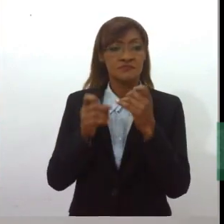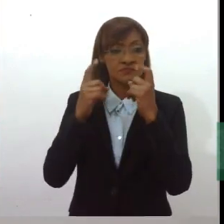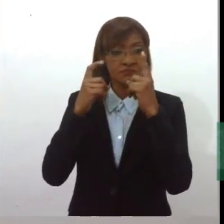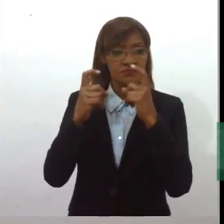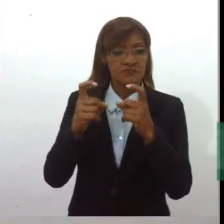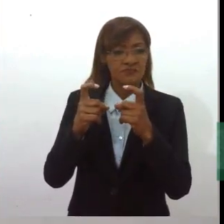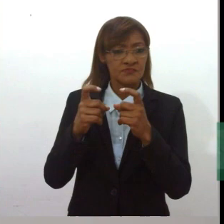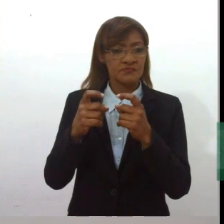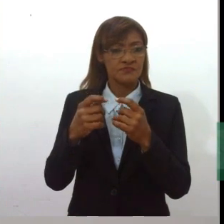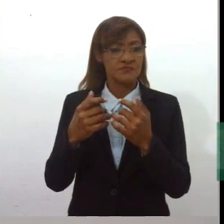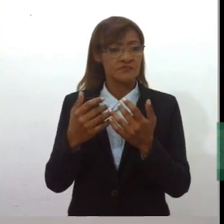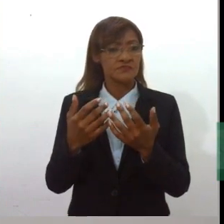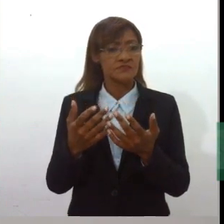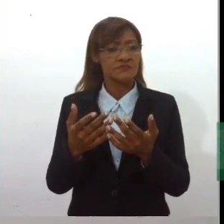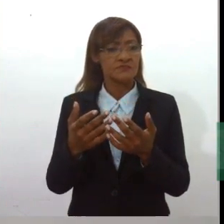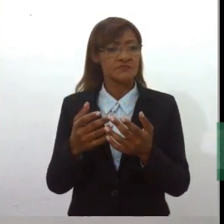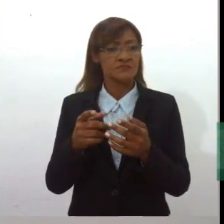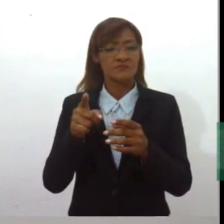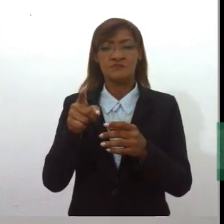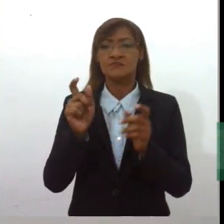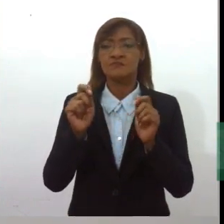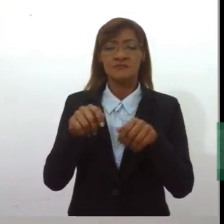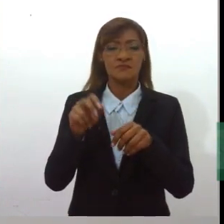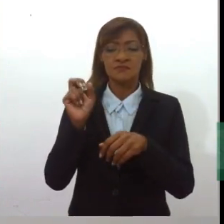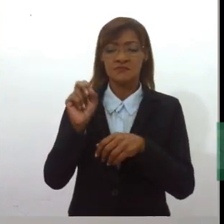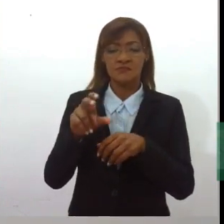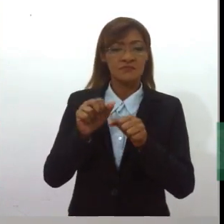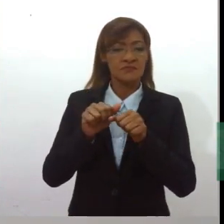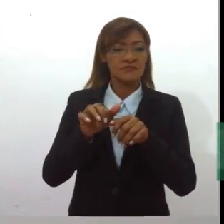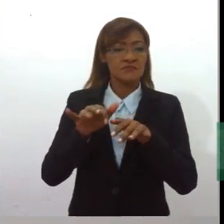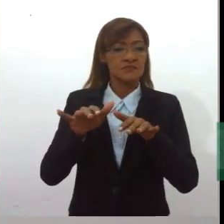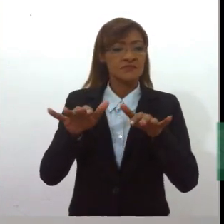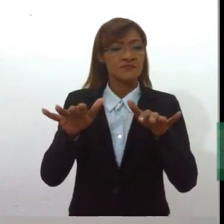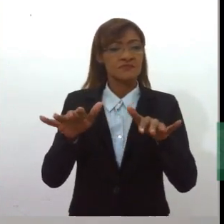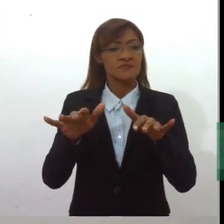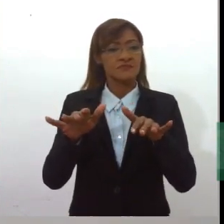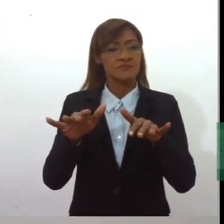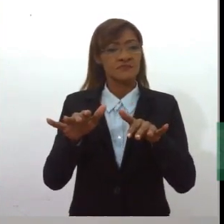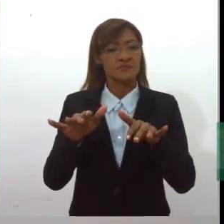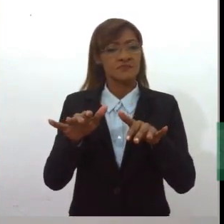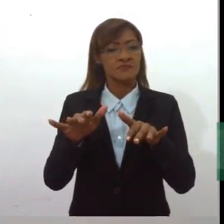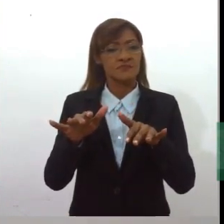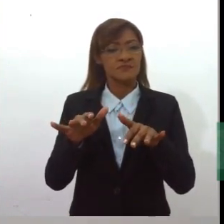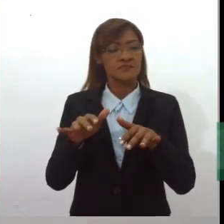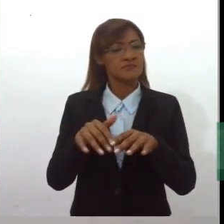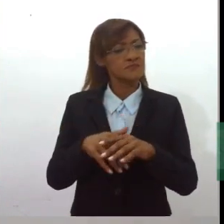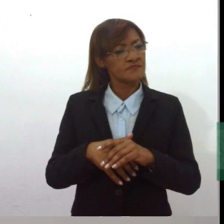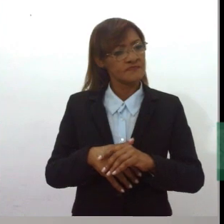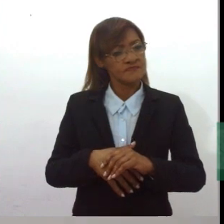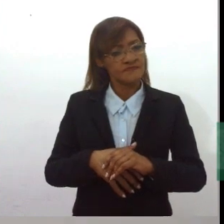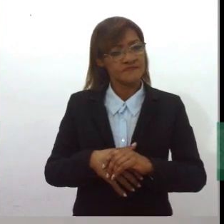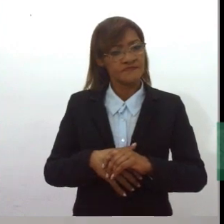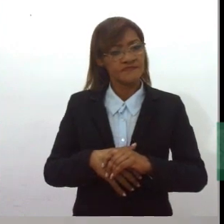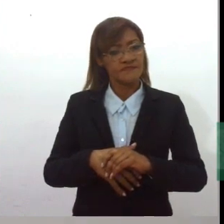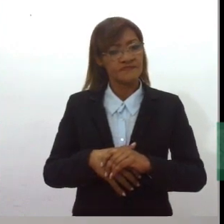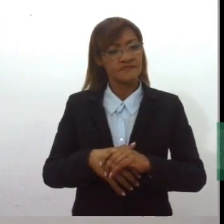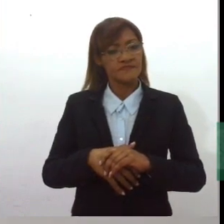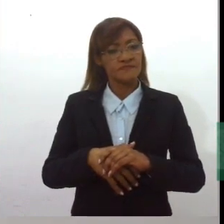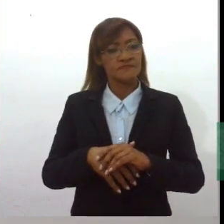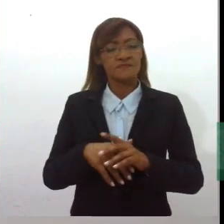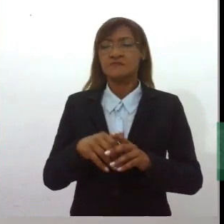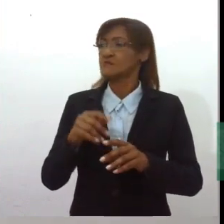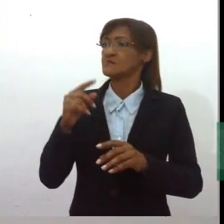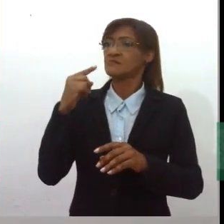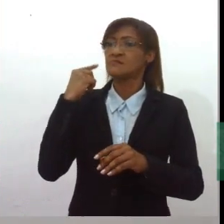joga veneno você tá contaminando tudo você tá contaminando o o o sofrio você eh eh tá contaminando a